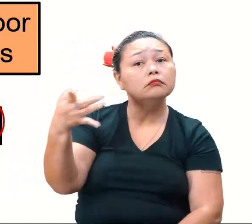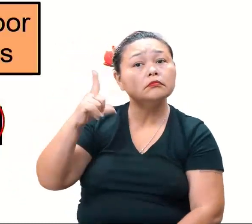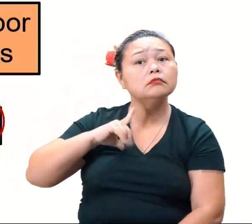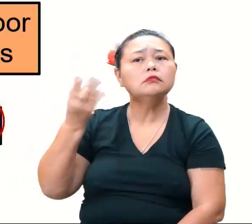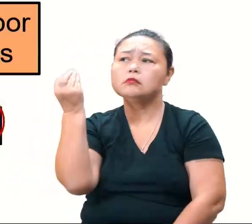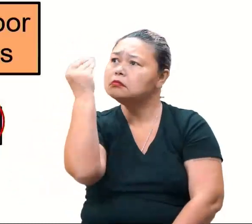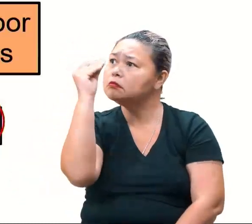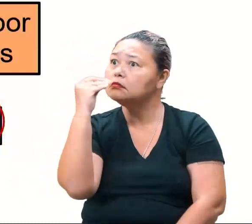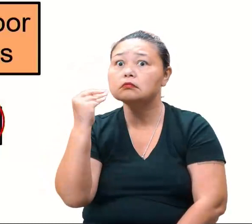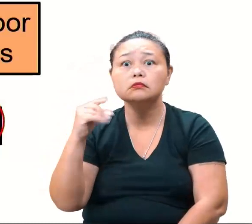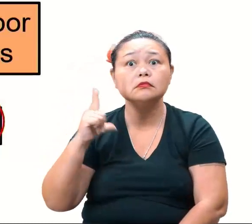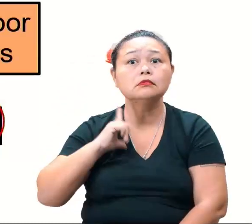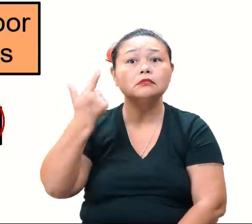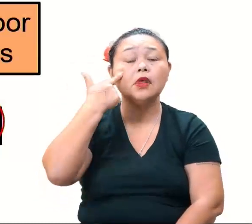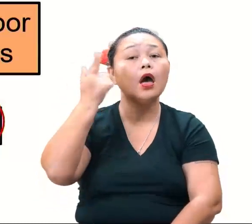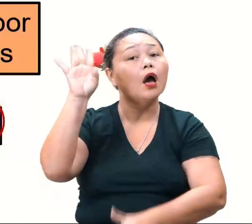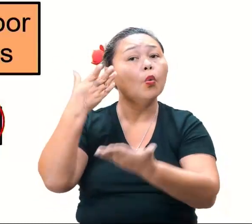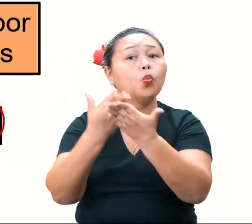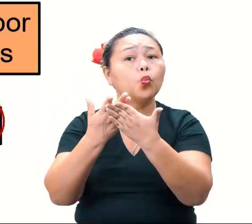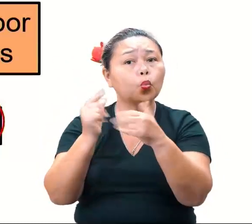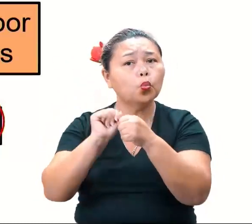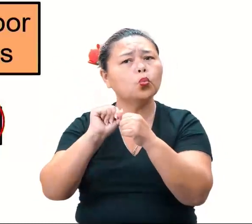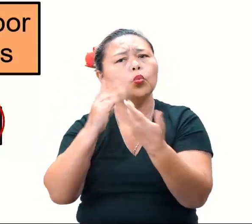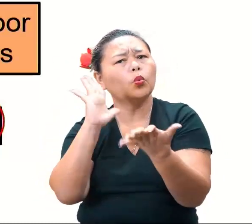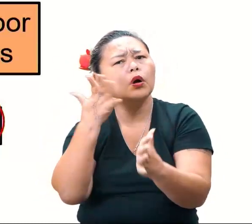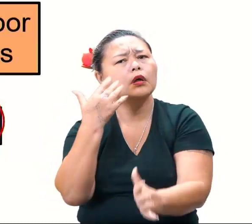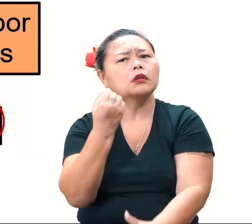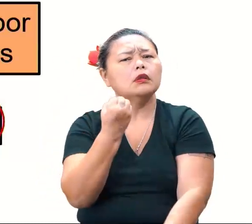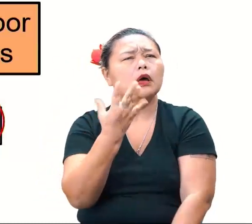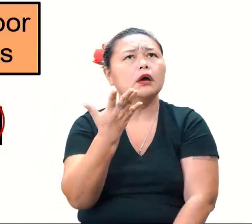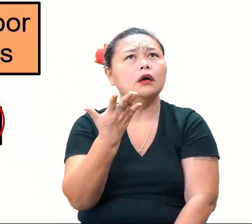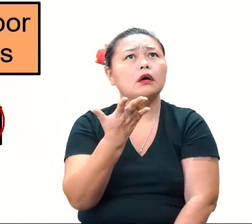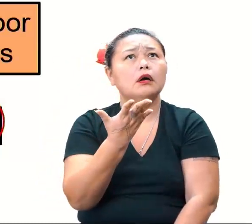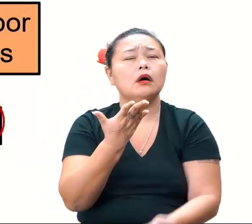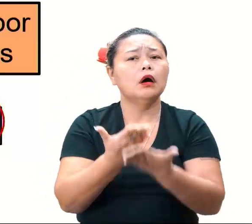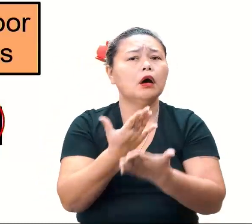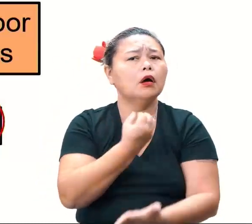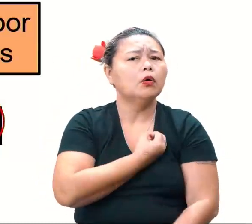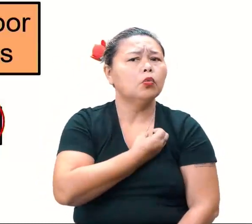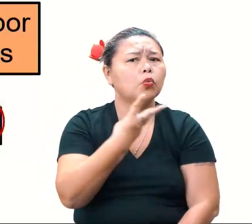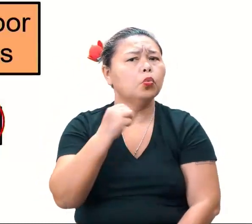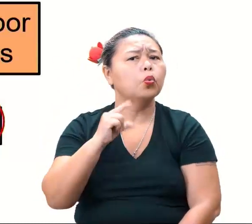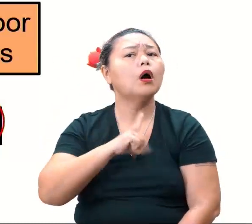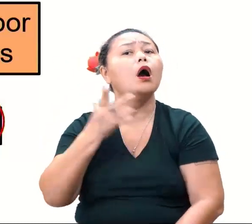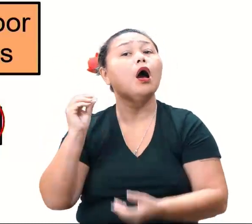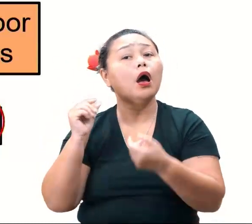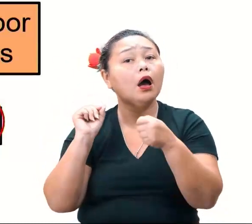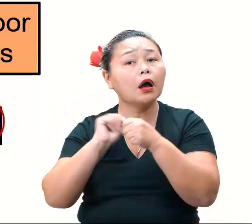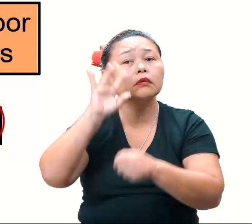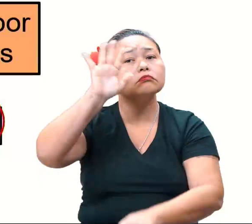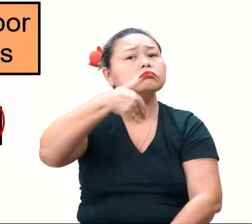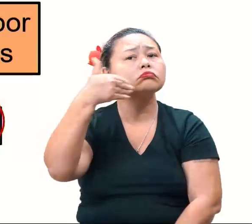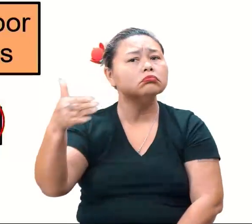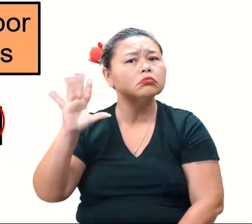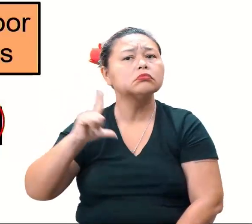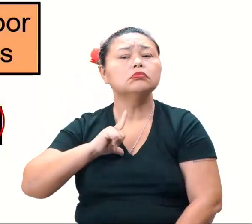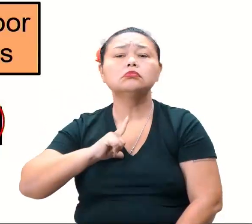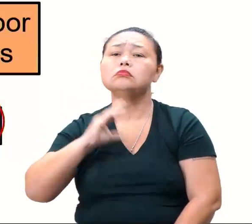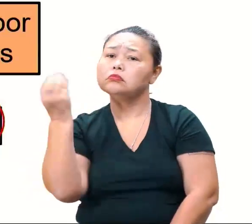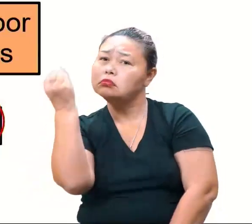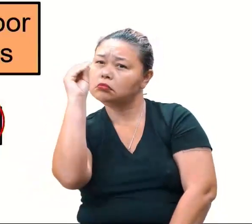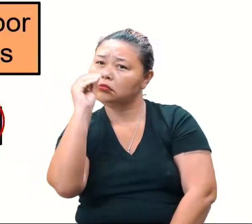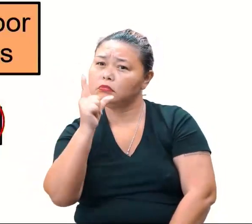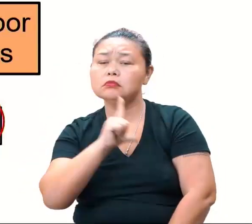você viu na aula que nós fizemos, acho que foi na aula 30, fiz a tabela, eu posso fazer na tabela mesmo, circular os valores de x e